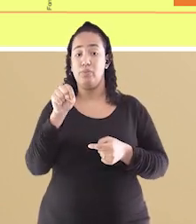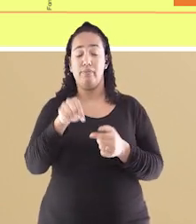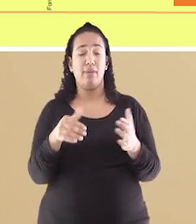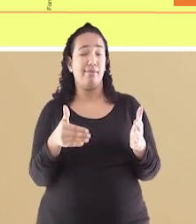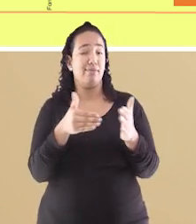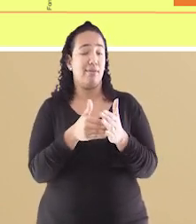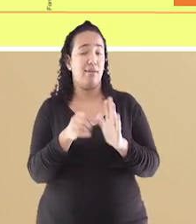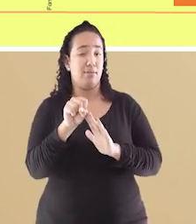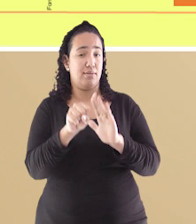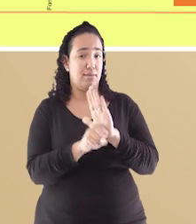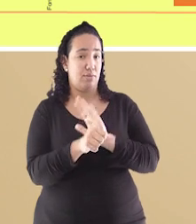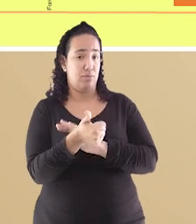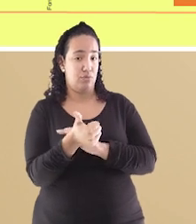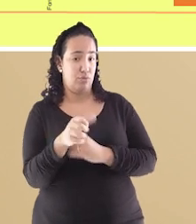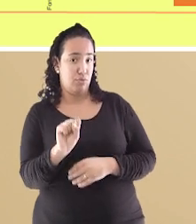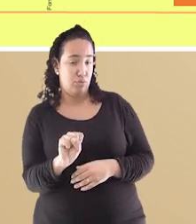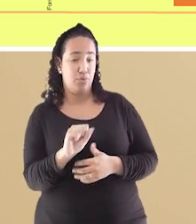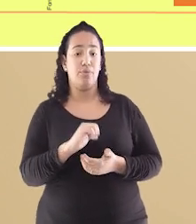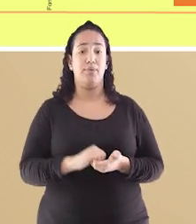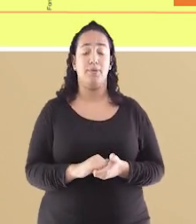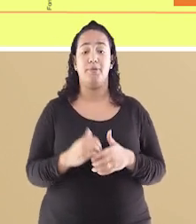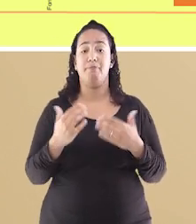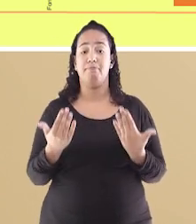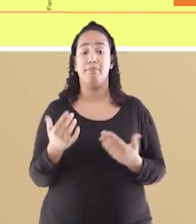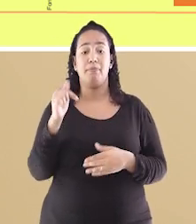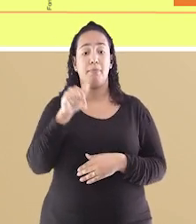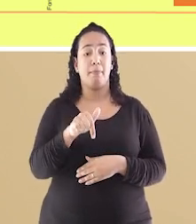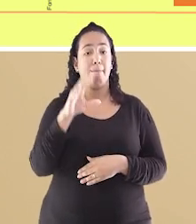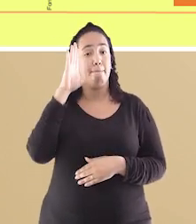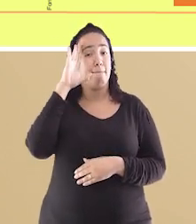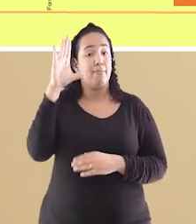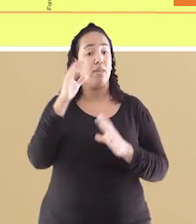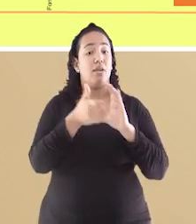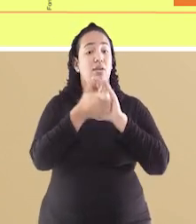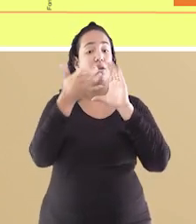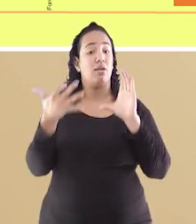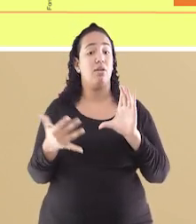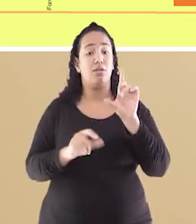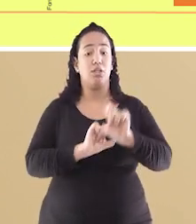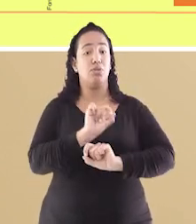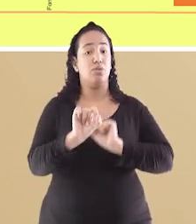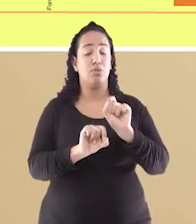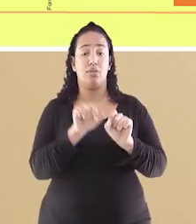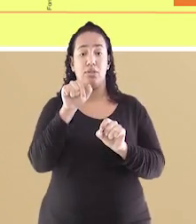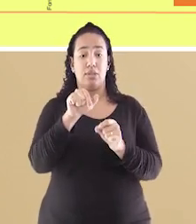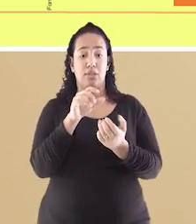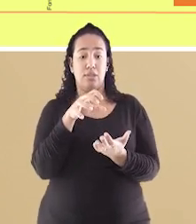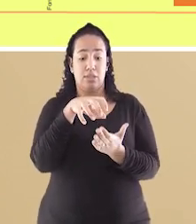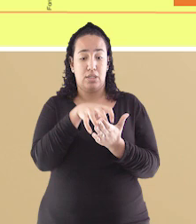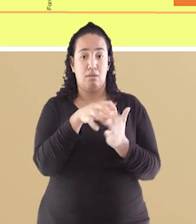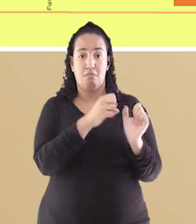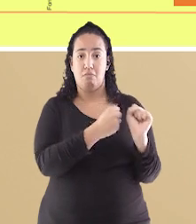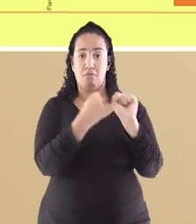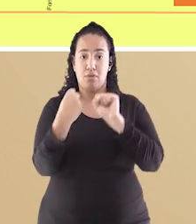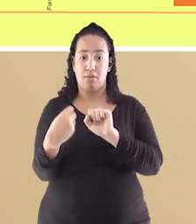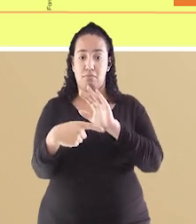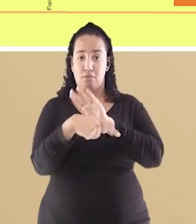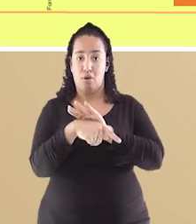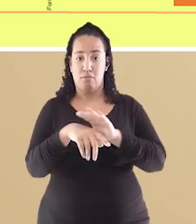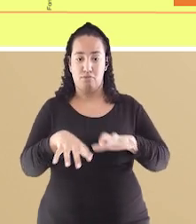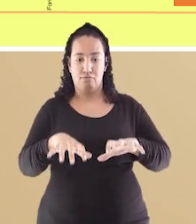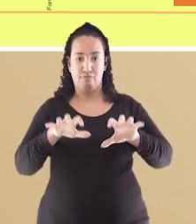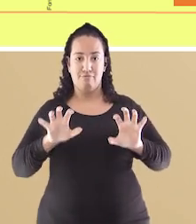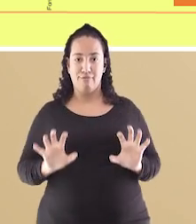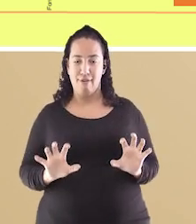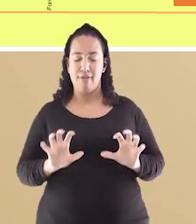o século XVIII. Nele, a principal característica era a forte centralização de poder nas mãos dos